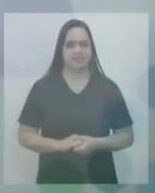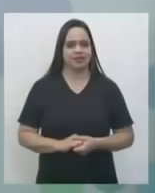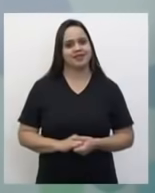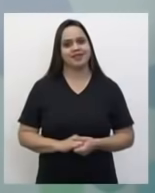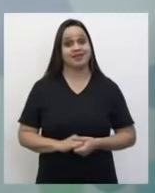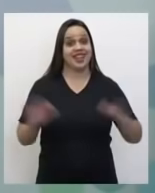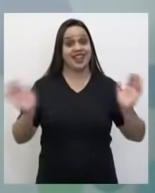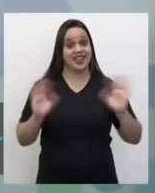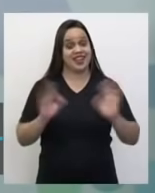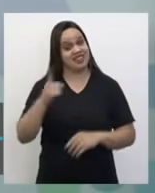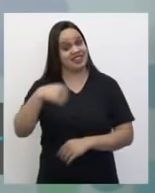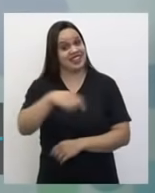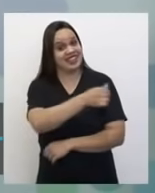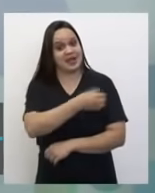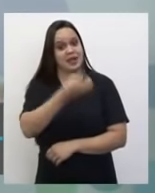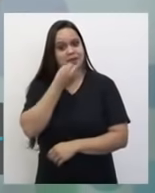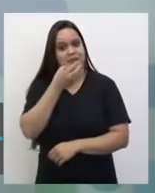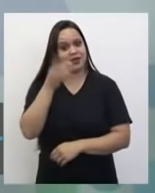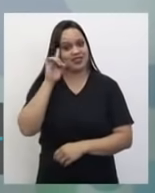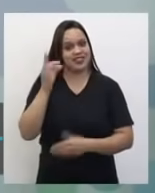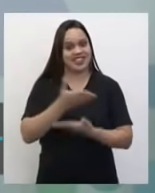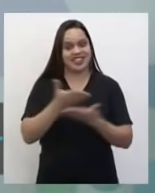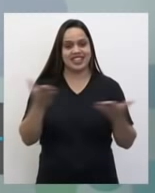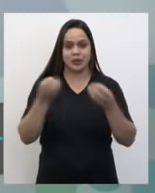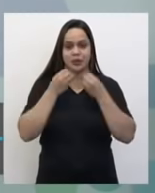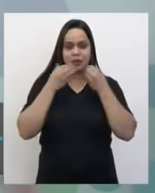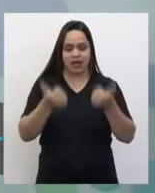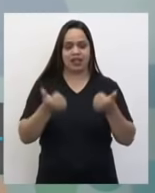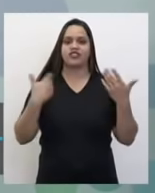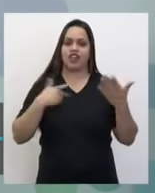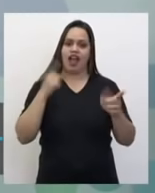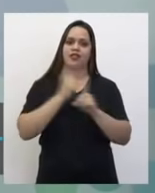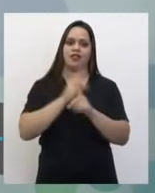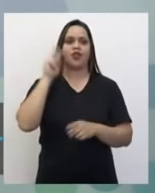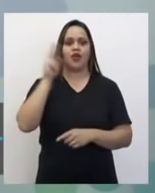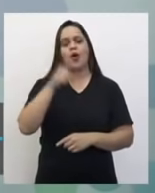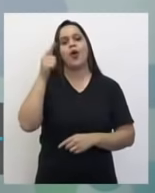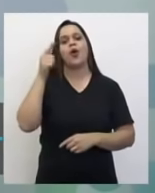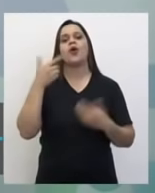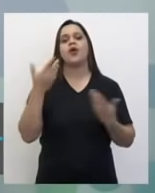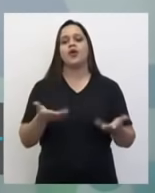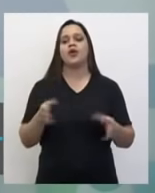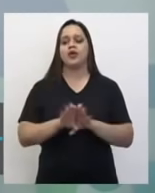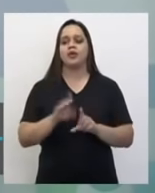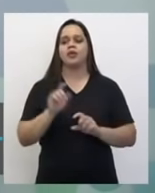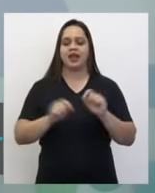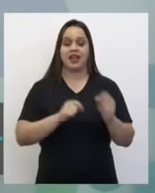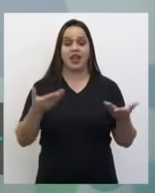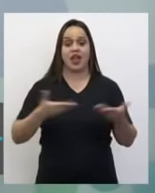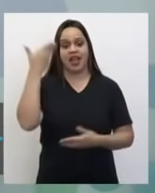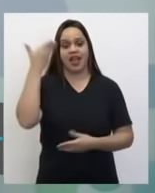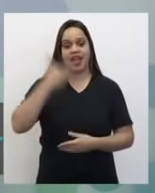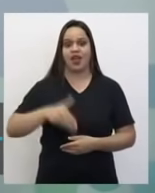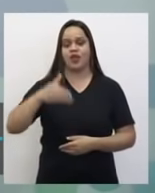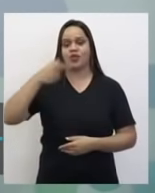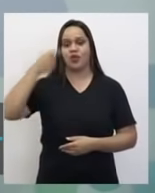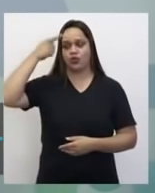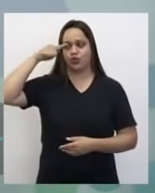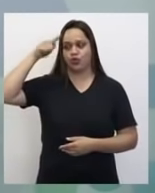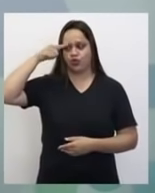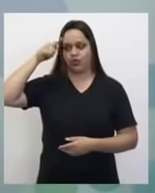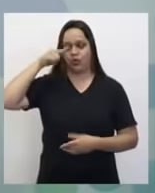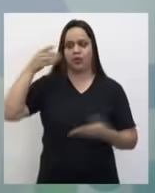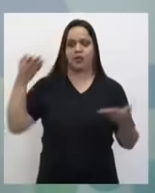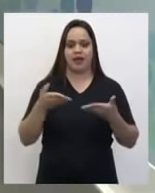Oi, sexto ano. Voltei, gente. A gente se viu ontem. Tô aqui hoje. Eu e a Jujuba. Só que tem mais